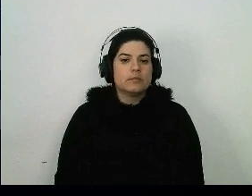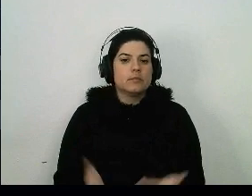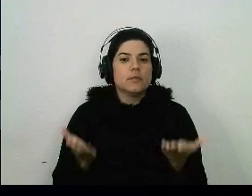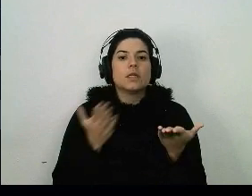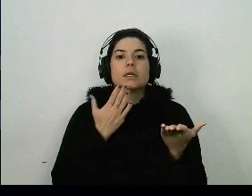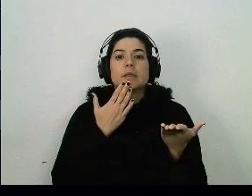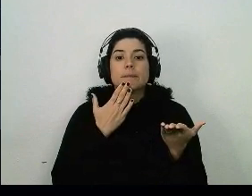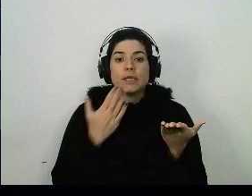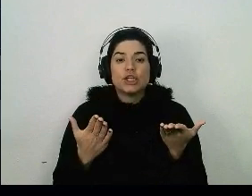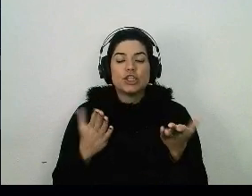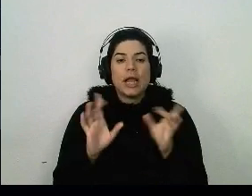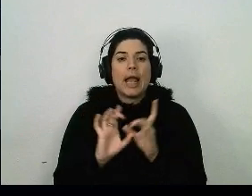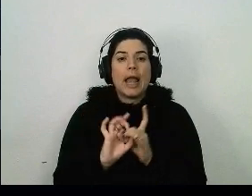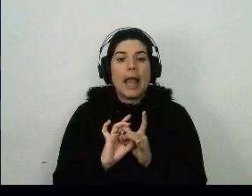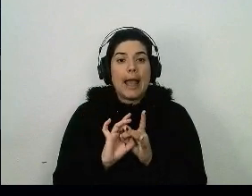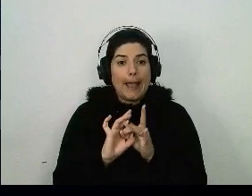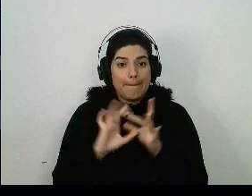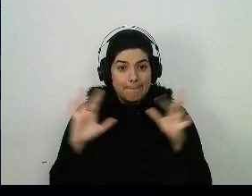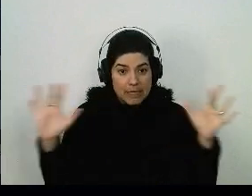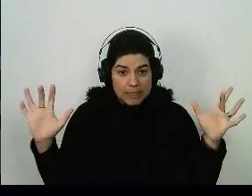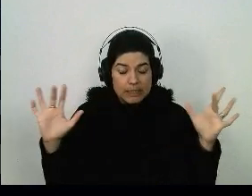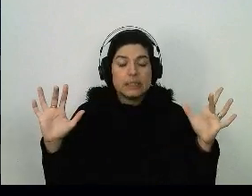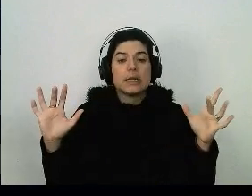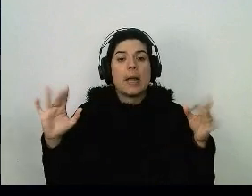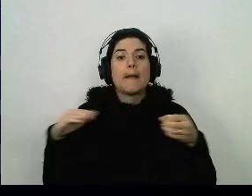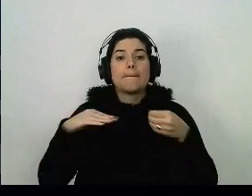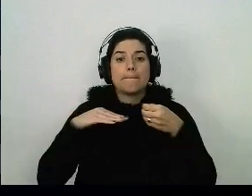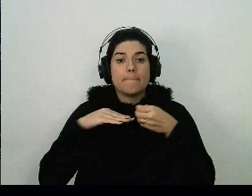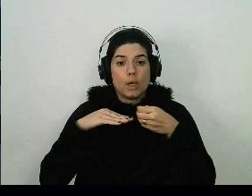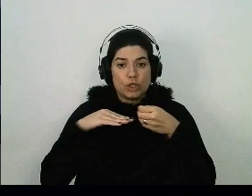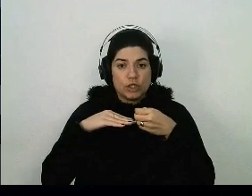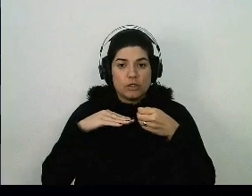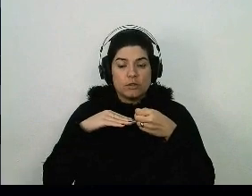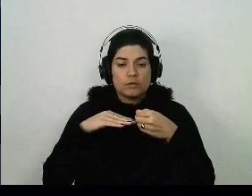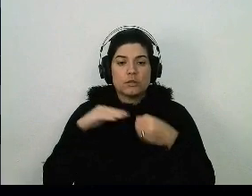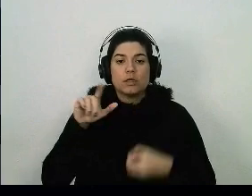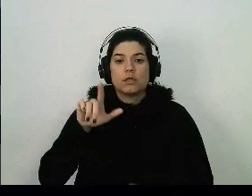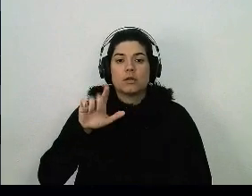para habilitar o banco de dados Ledger.